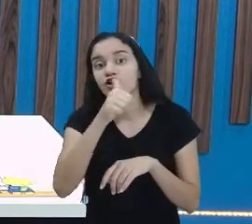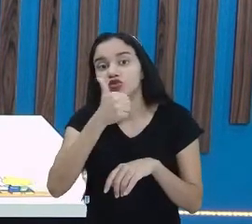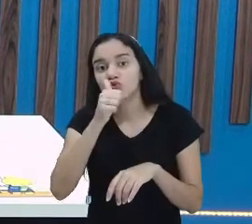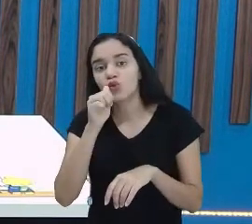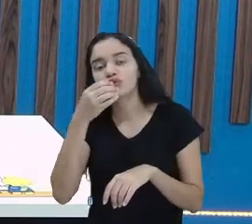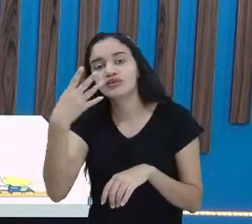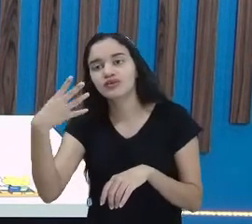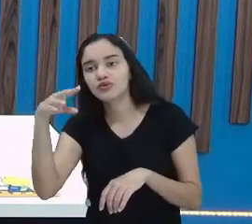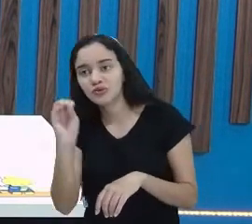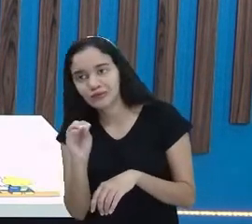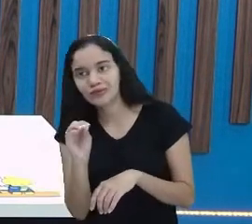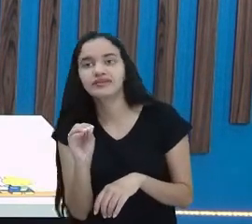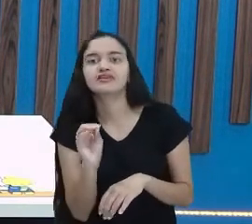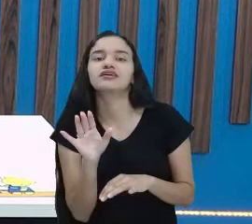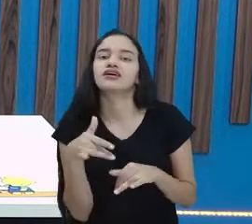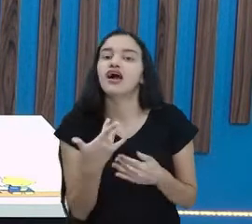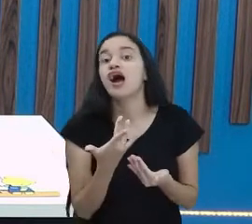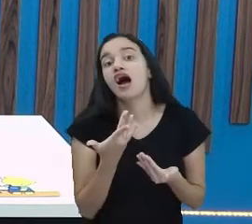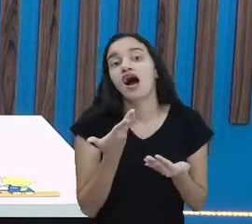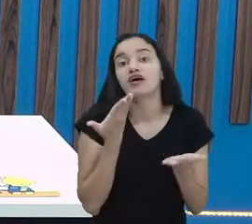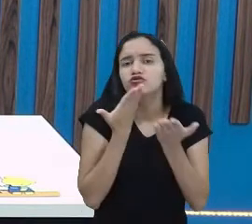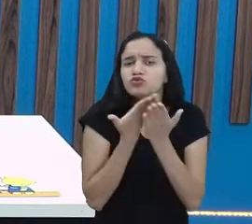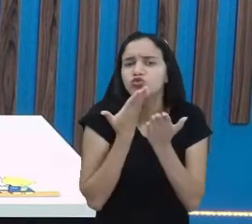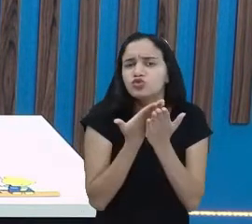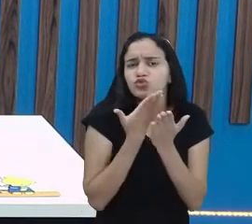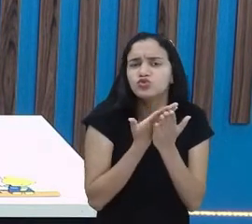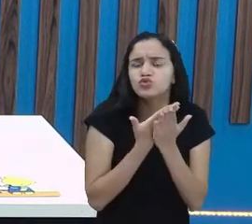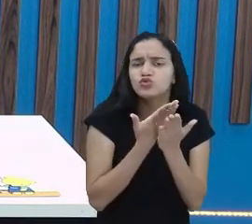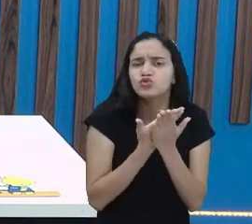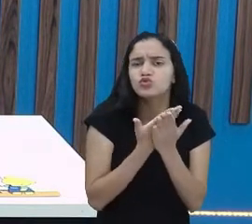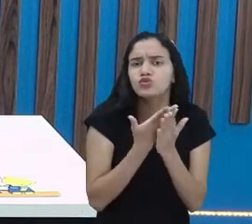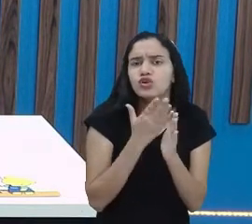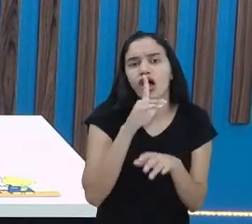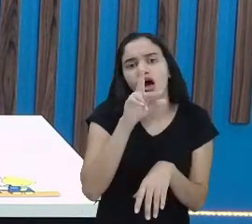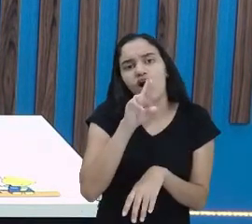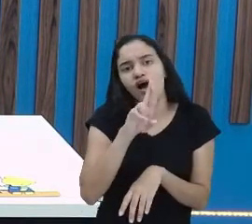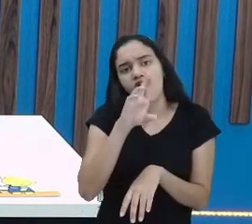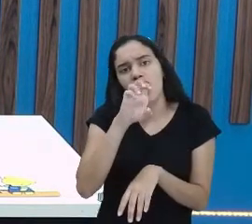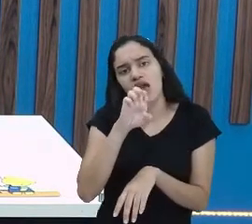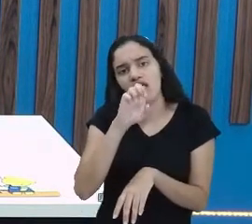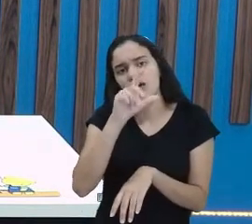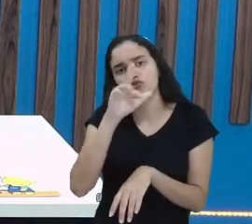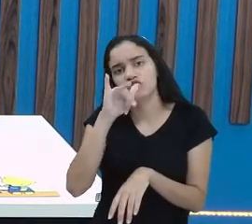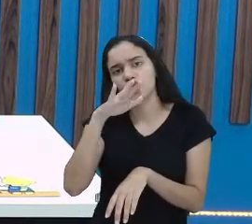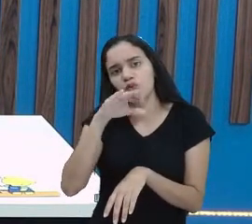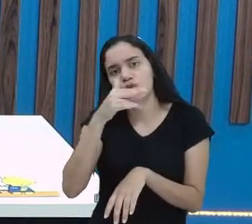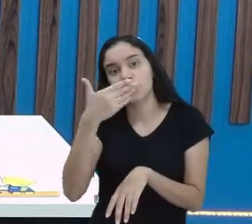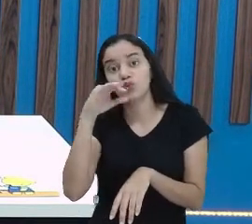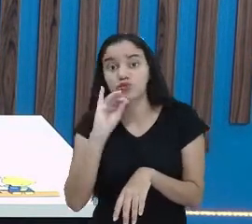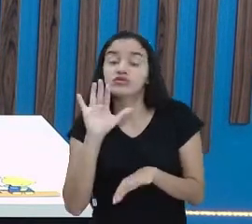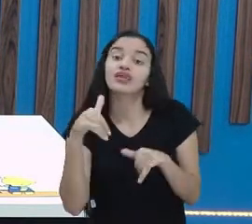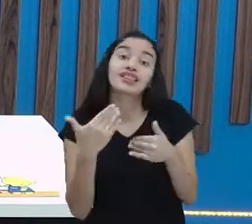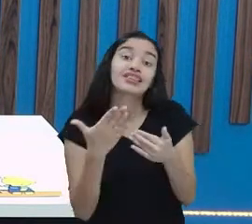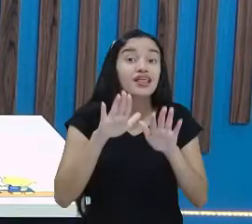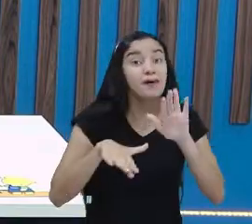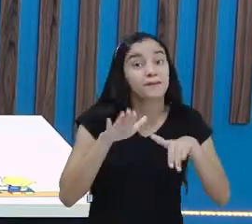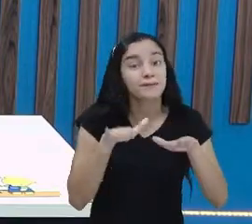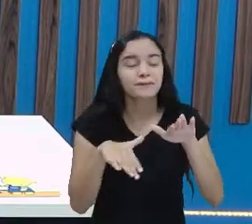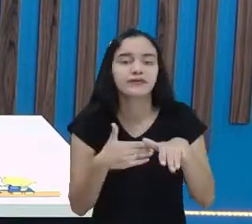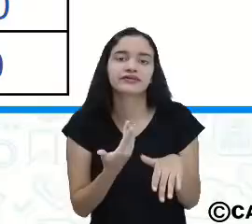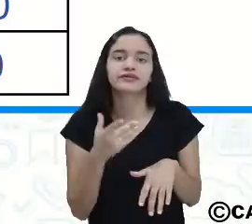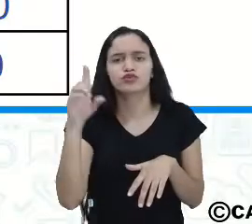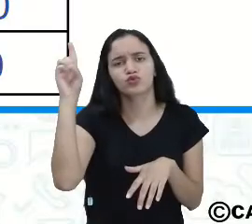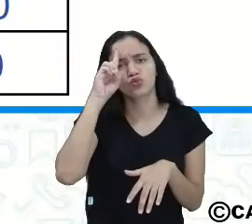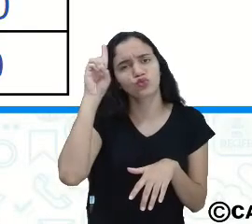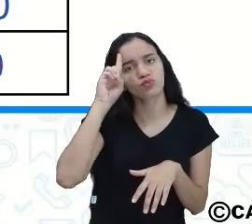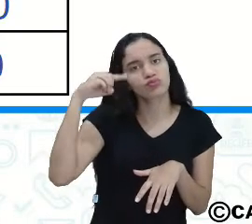do reforço? Aí, geralmente, é às 15 horas, né? Vai depender da sua rotina. Possa ser que na sua rotina,